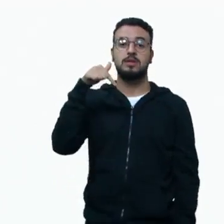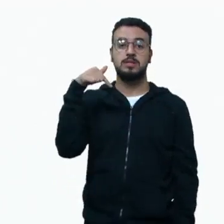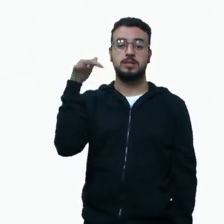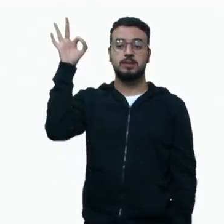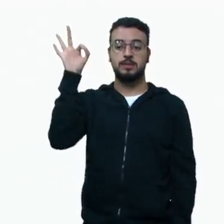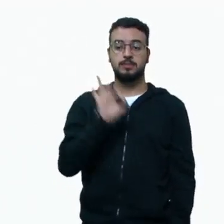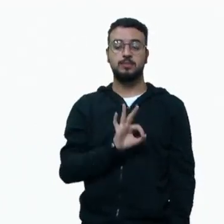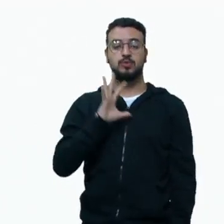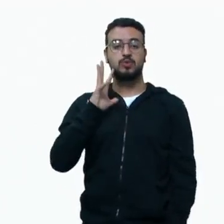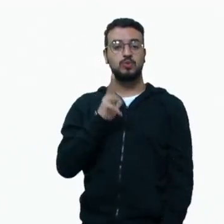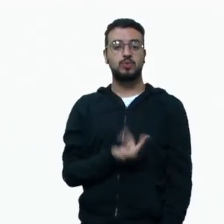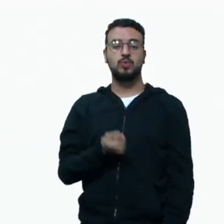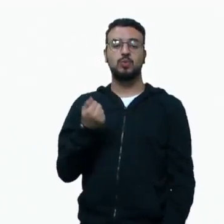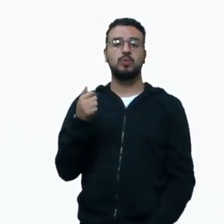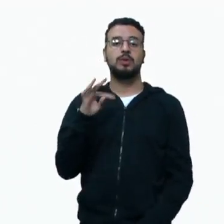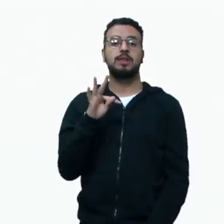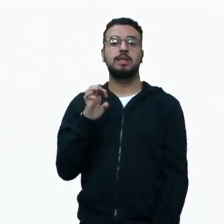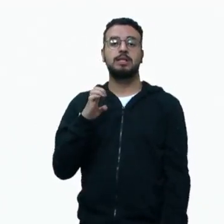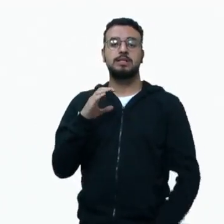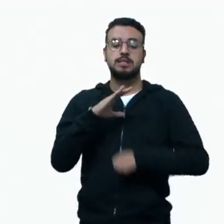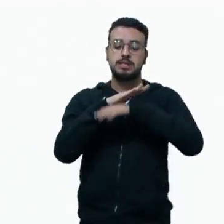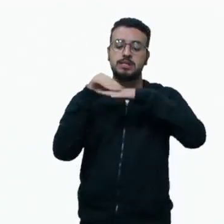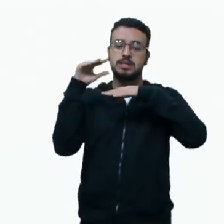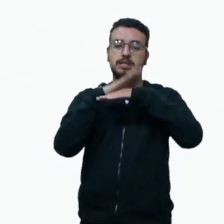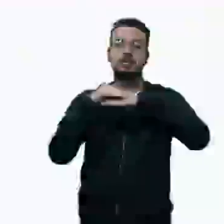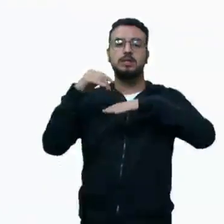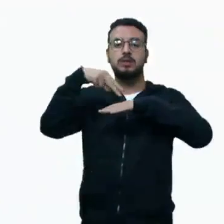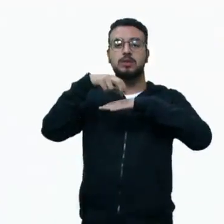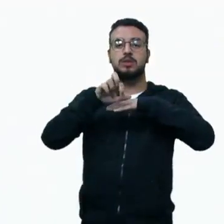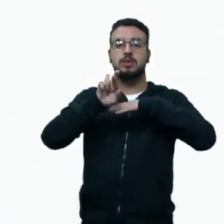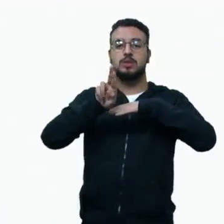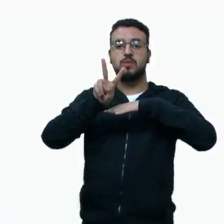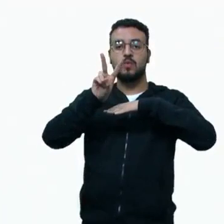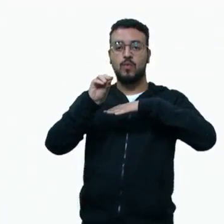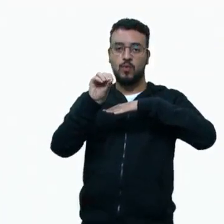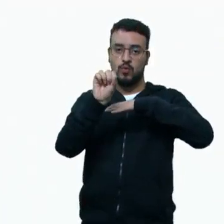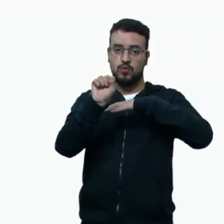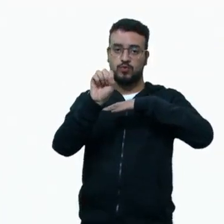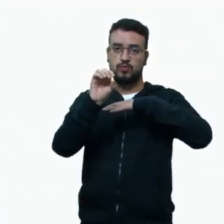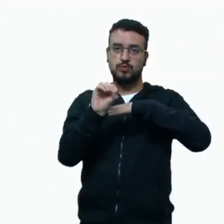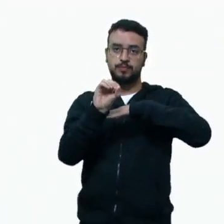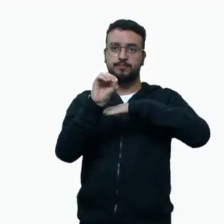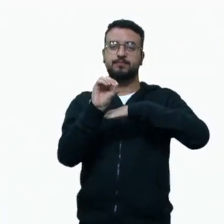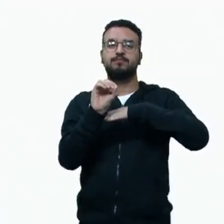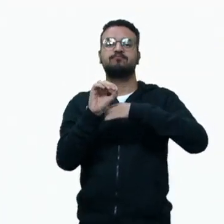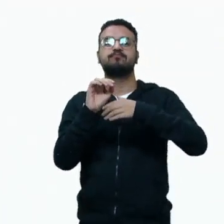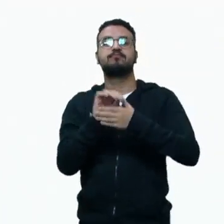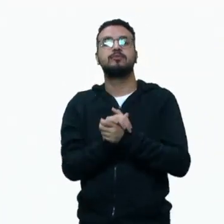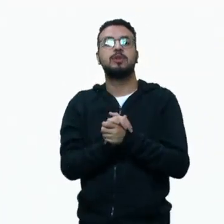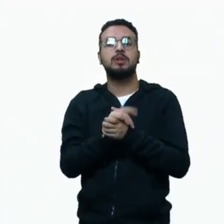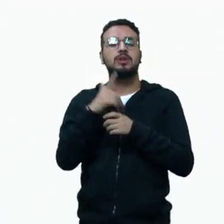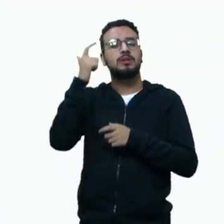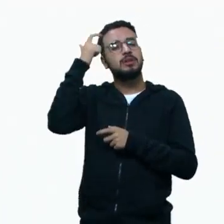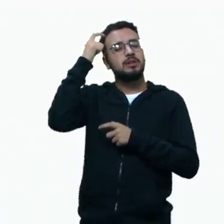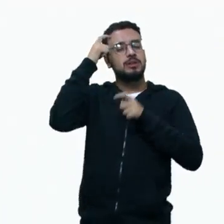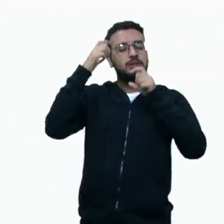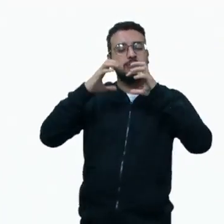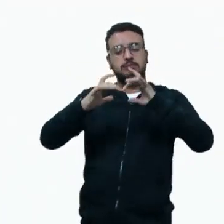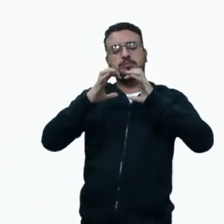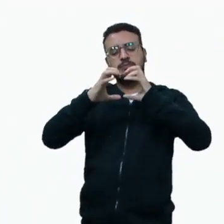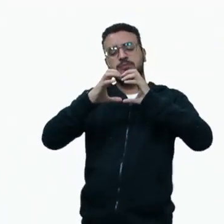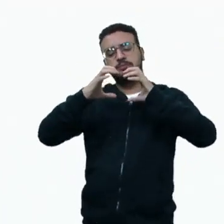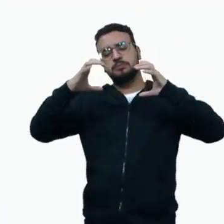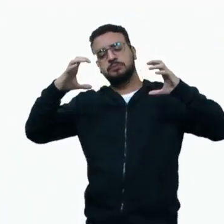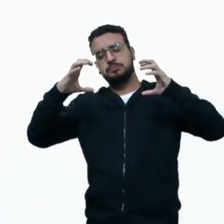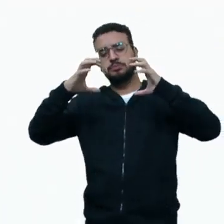97% do tecido neural do corpo. O tamanho dele vai variar entre os indivíduos, mas esse tamanho ele não tem